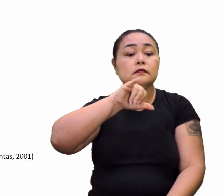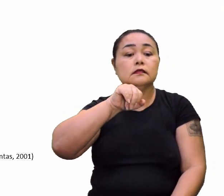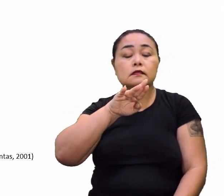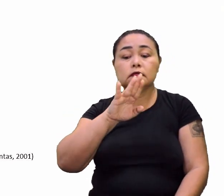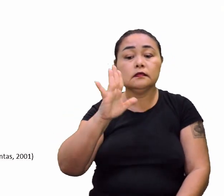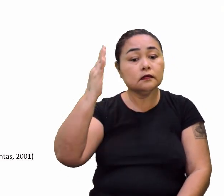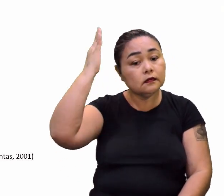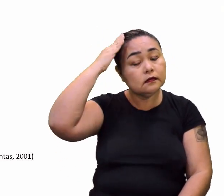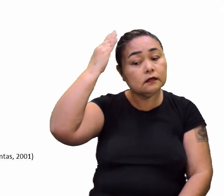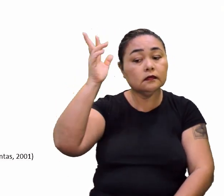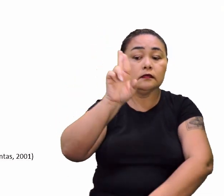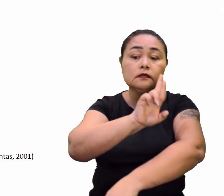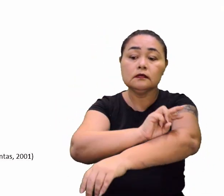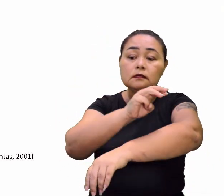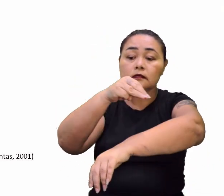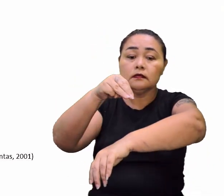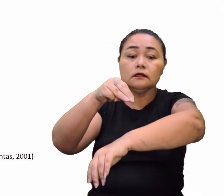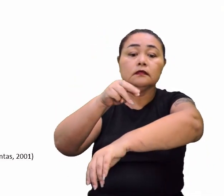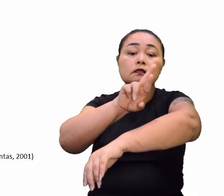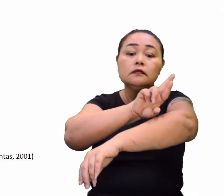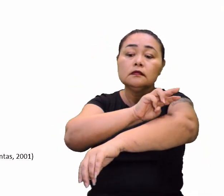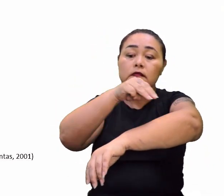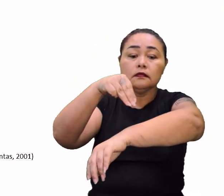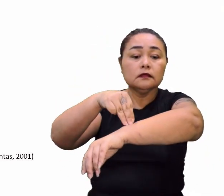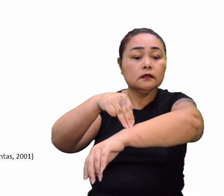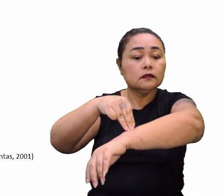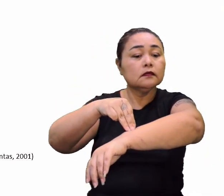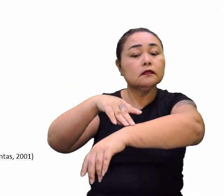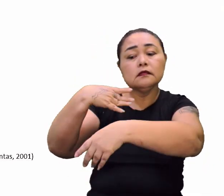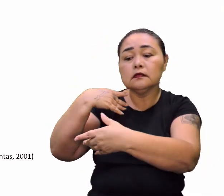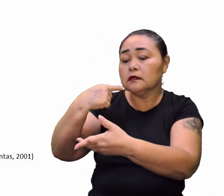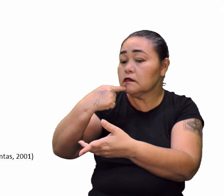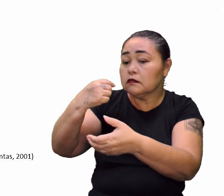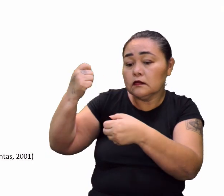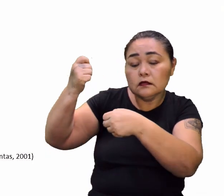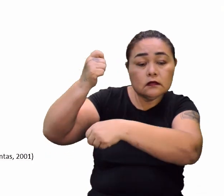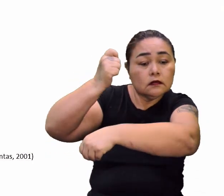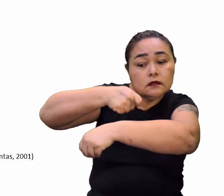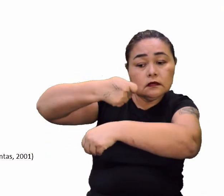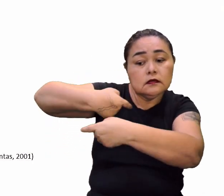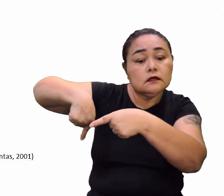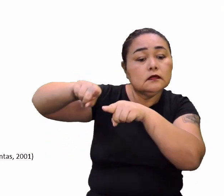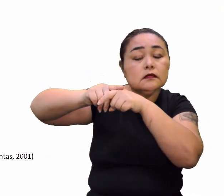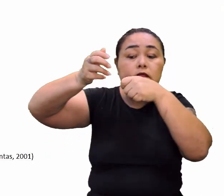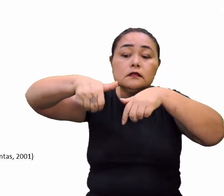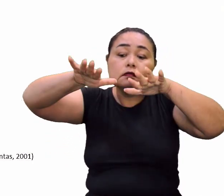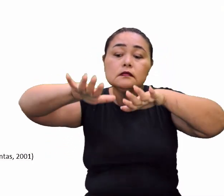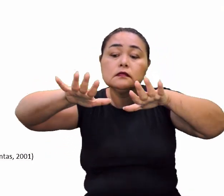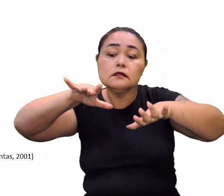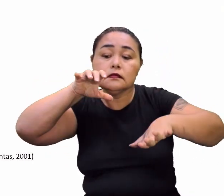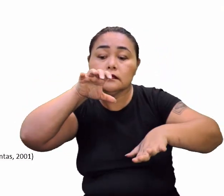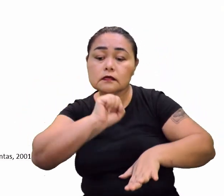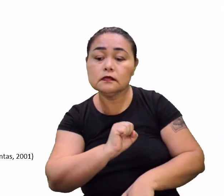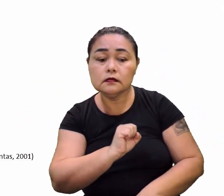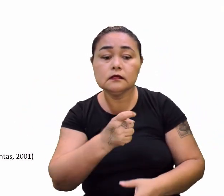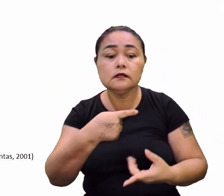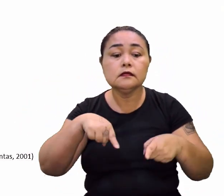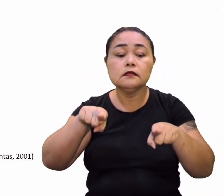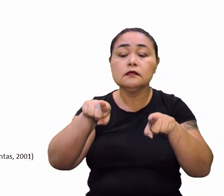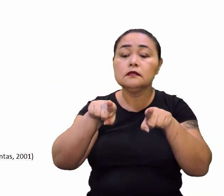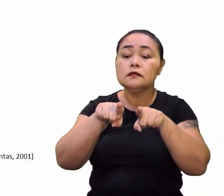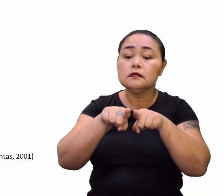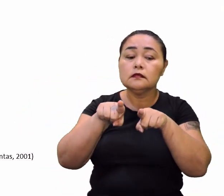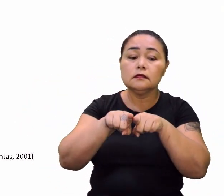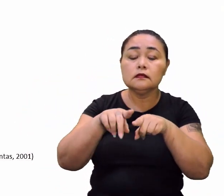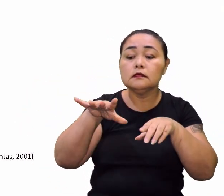de Moura, e o Par Machadinho, que já foram os últimos, que era o projeto de assentamento rápido e o